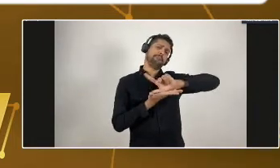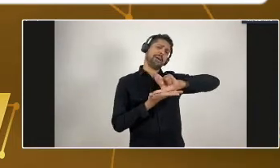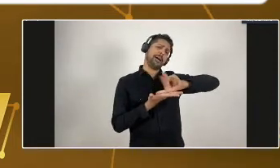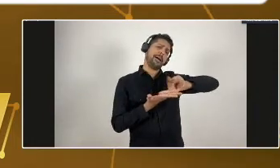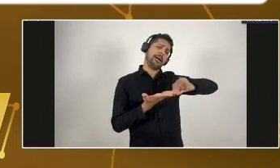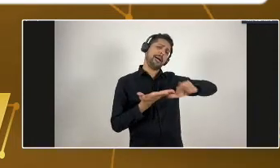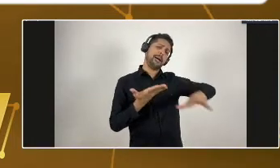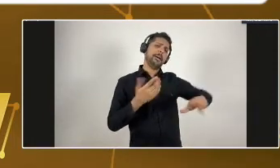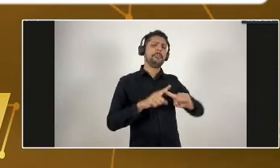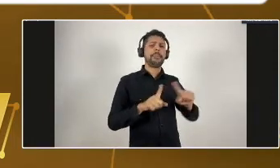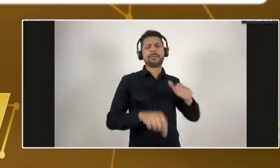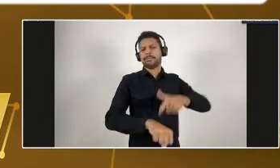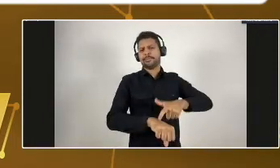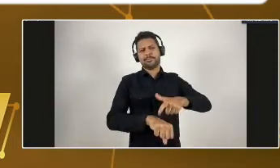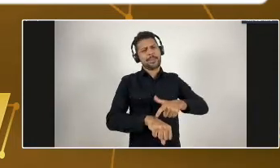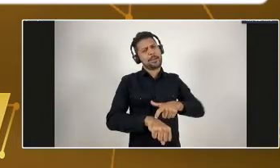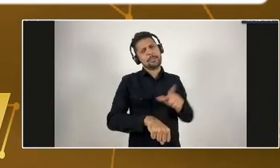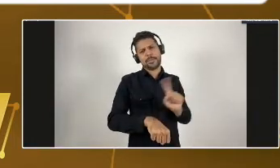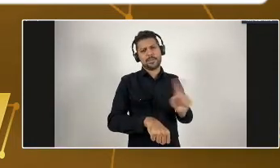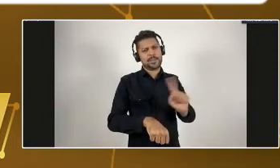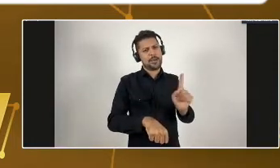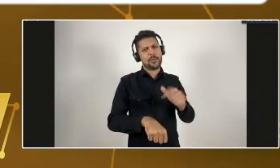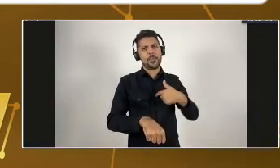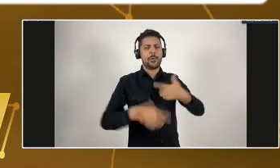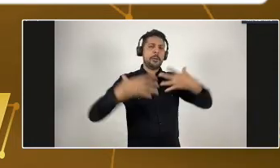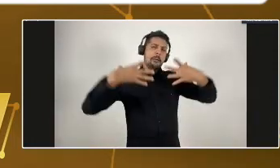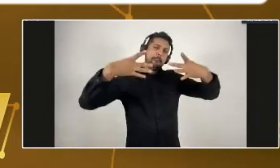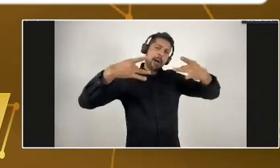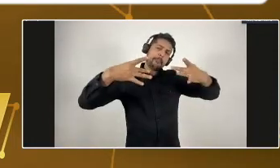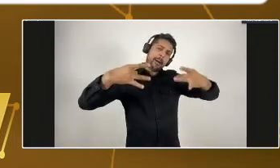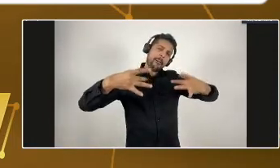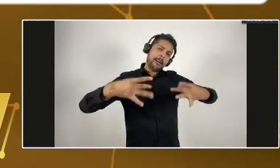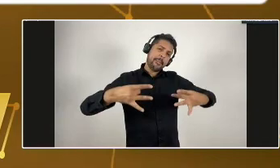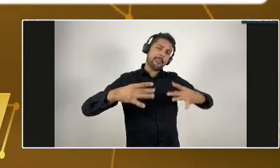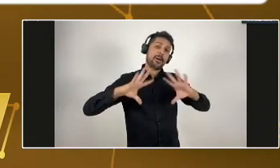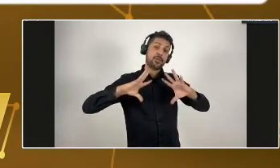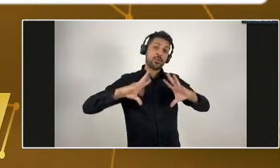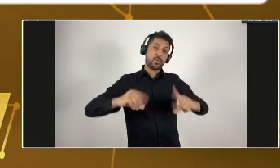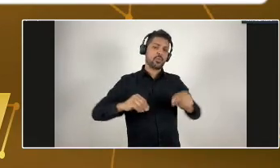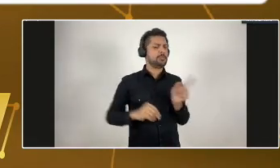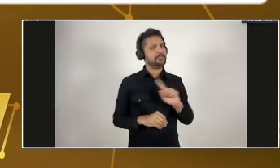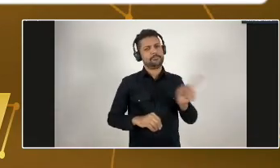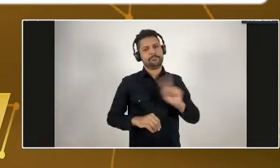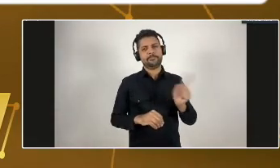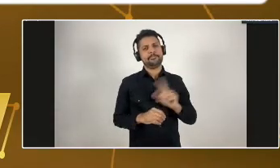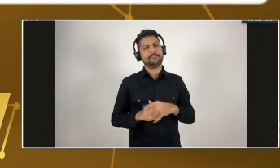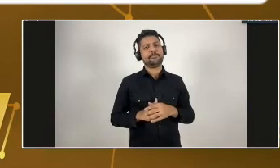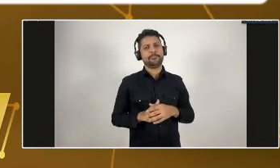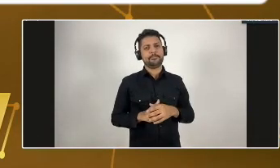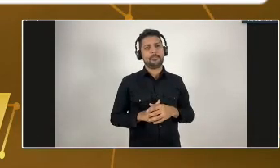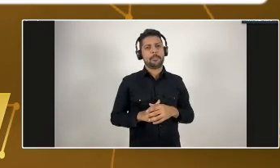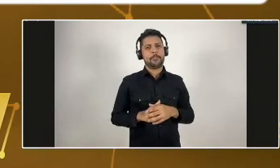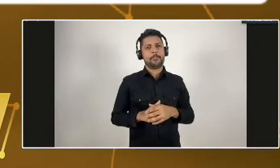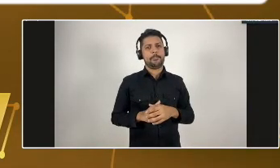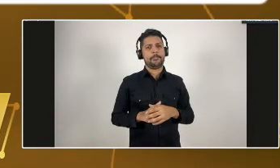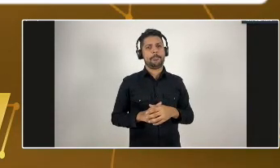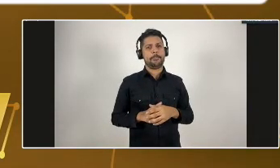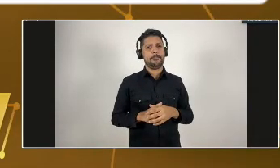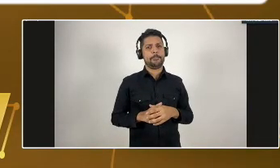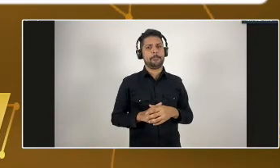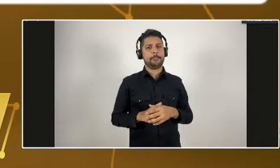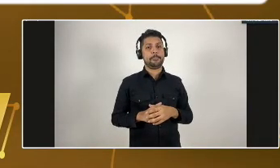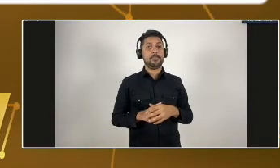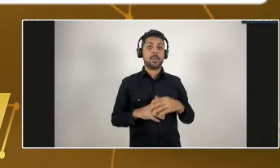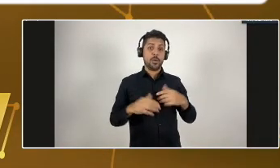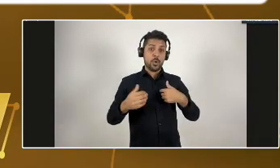tempo suficiente para varrer todas. Então, aqui, por exemplo, quando eu quero que o meu mapa fique numa visão